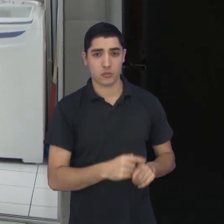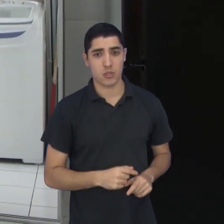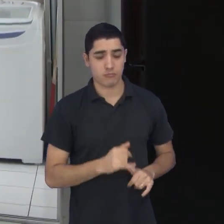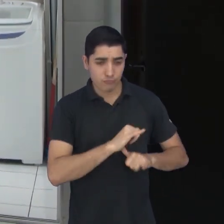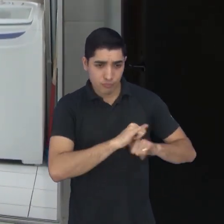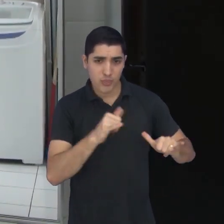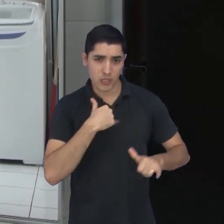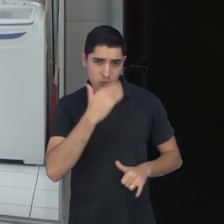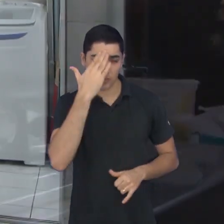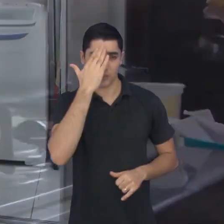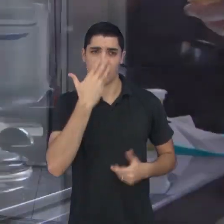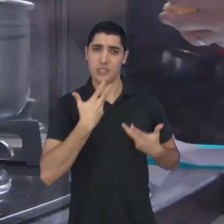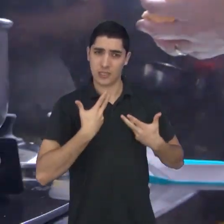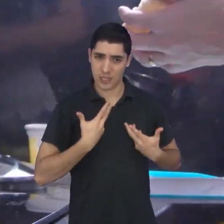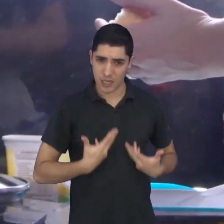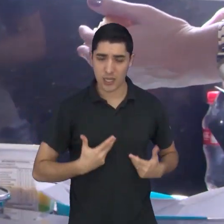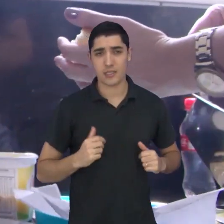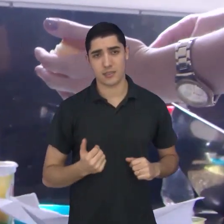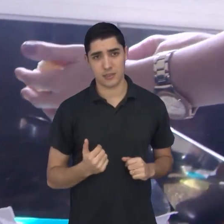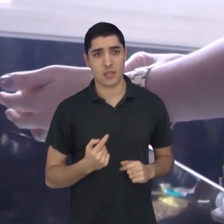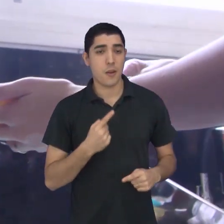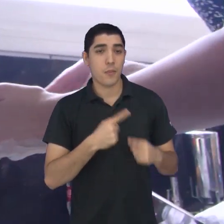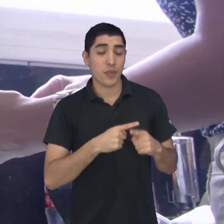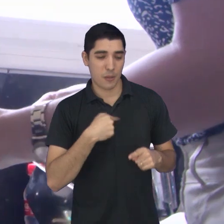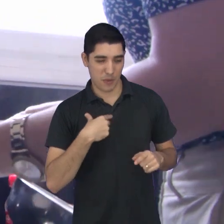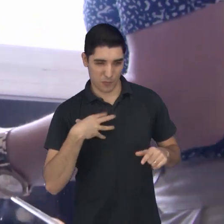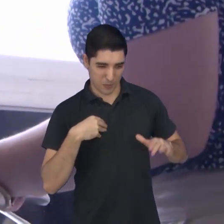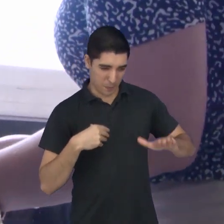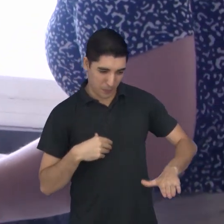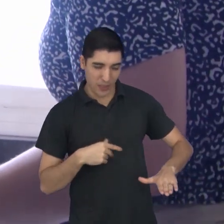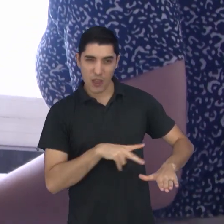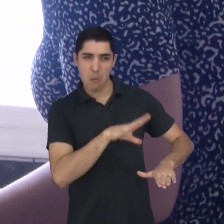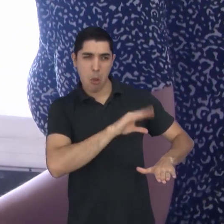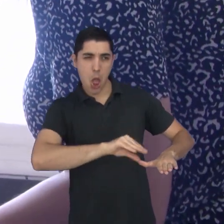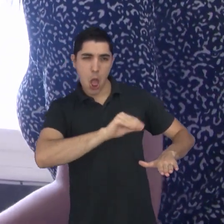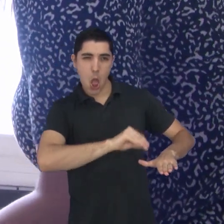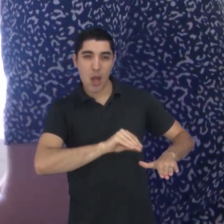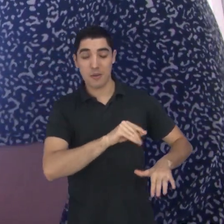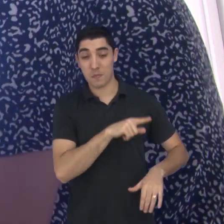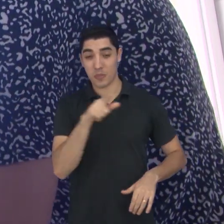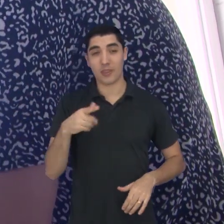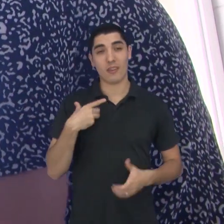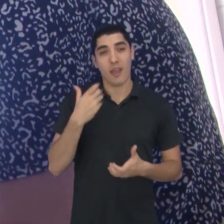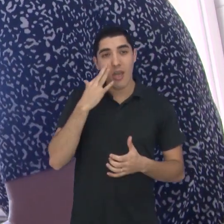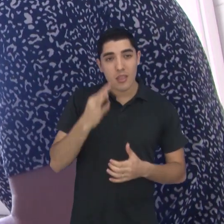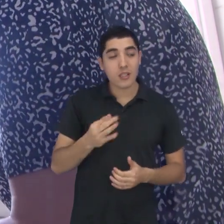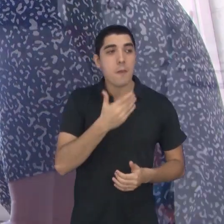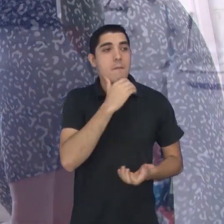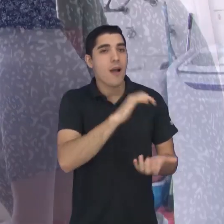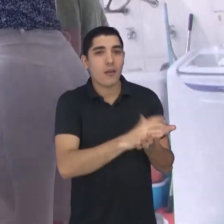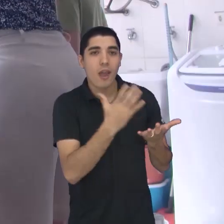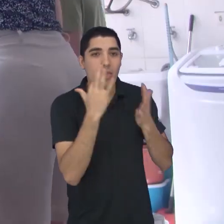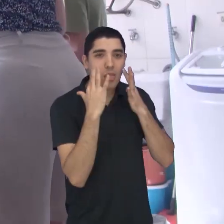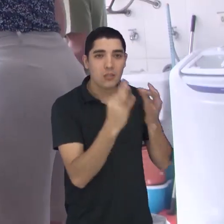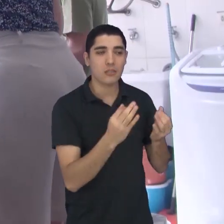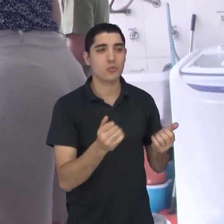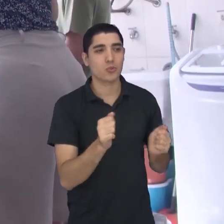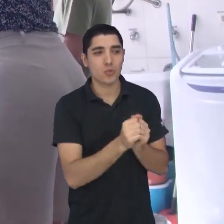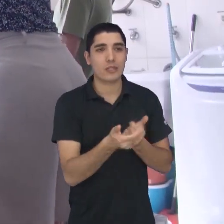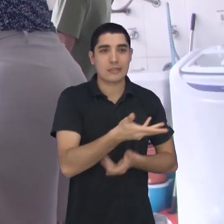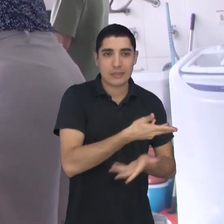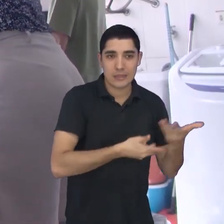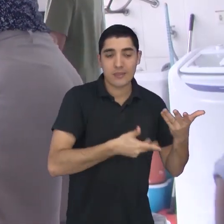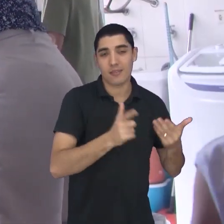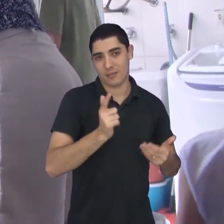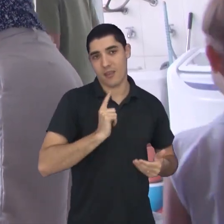que cansa, porque chega no final do dia, o menor fala bastante, o outro também quer atenção, o marido quer atenção, então, né? Tem essa